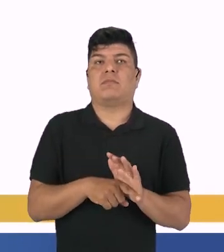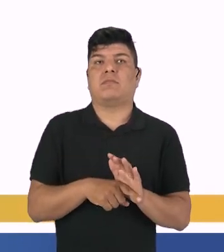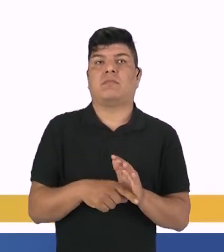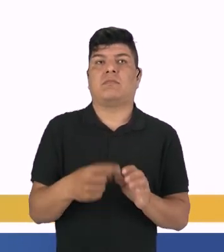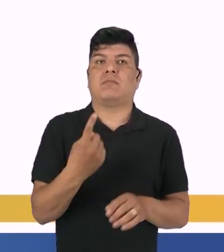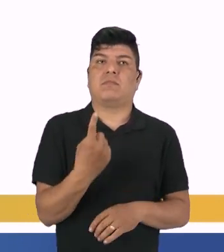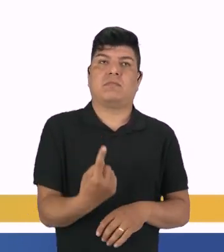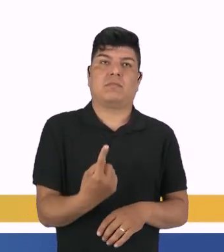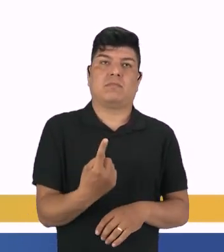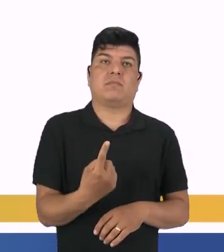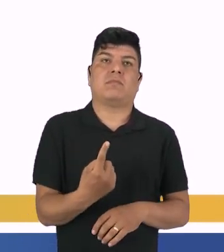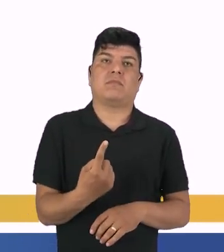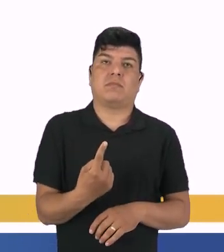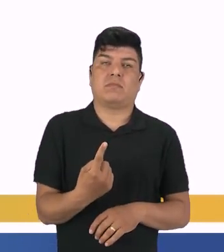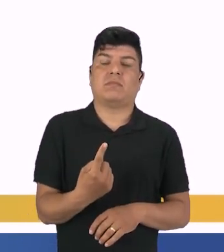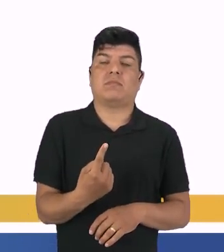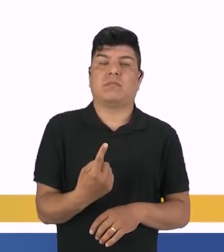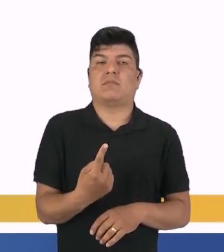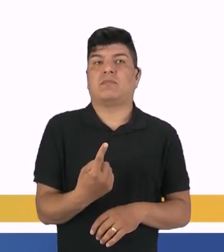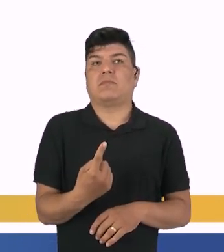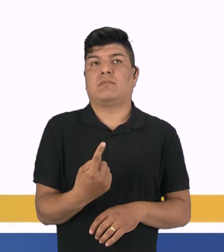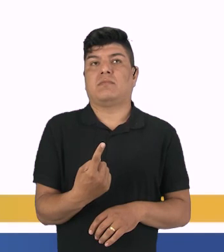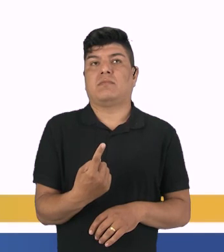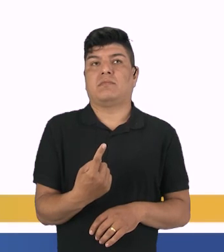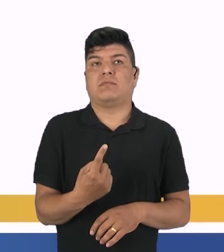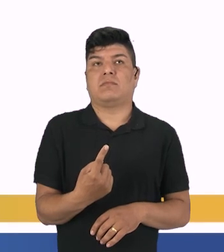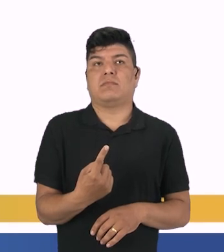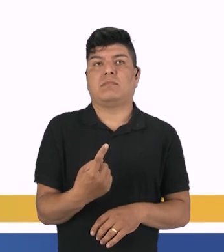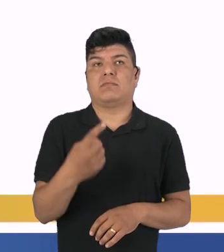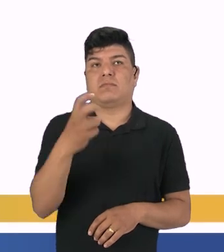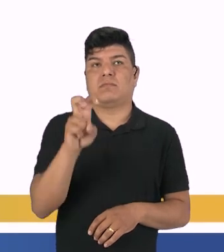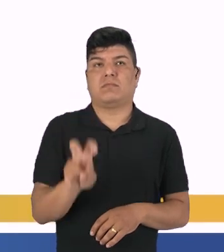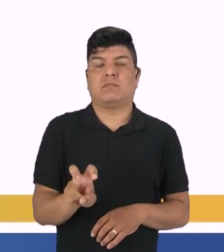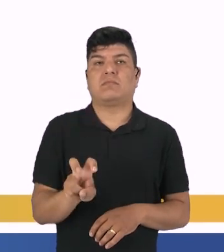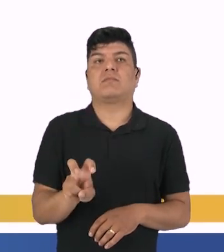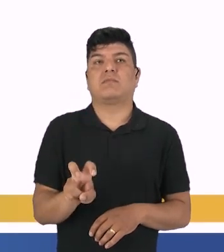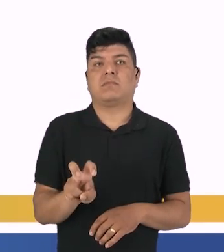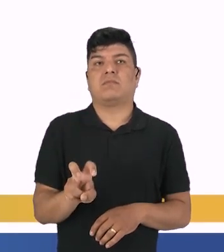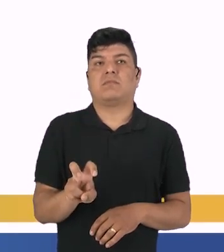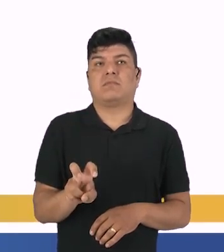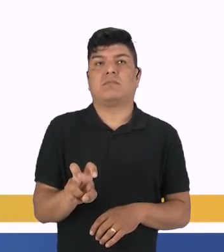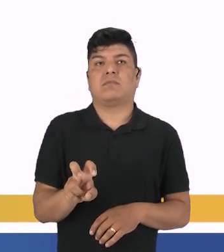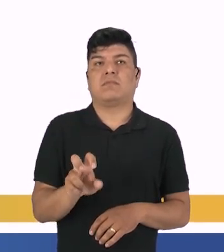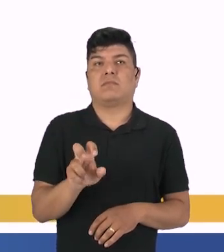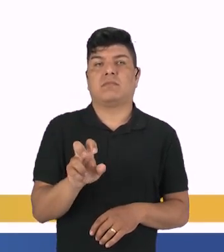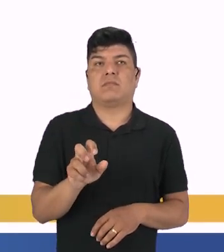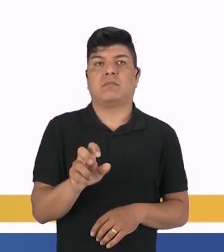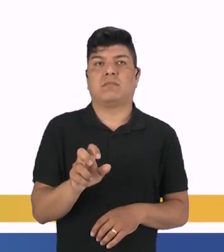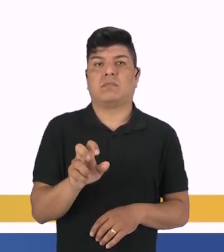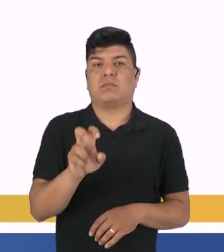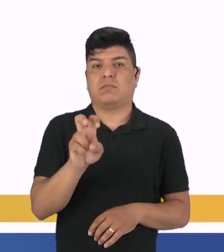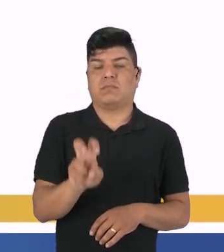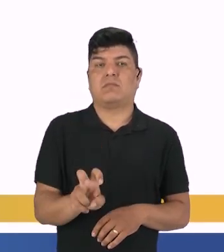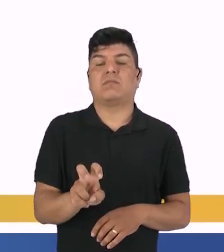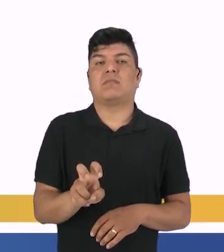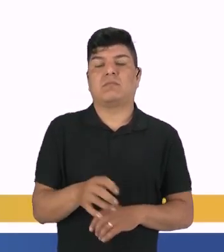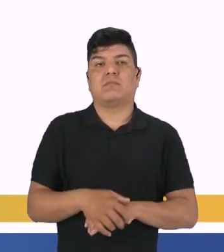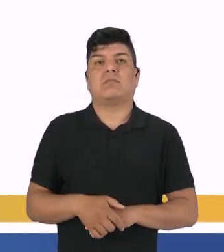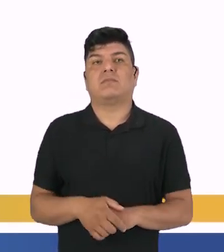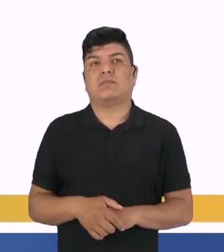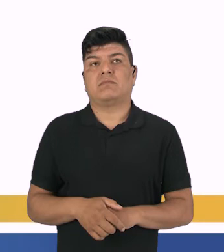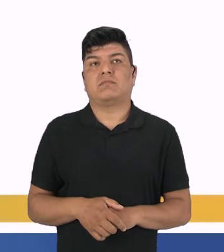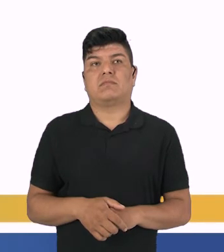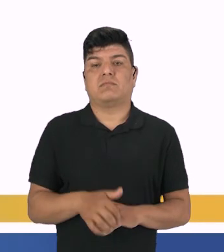aí eu vou ter 22 menos 21, resta 1. Aí o que eu faço? Vou descer o 5 que faltava dividir com ele. Então, descendo o 5 para o lado do